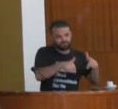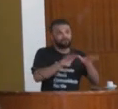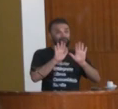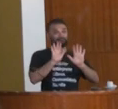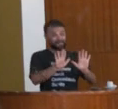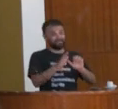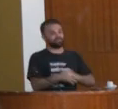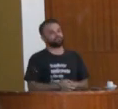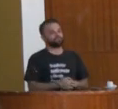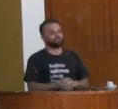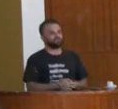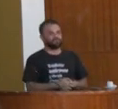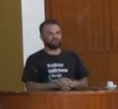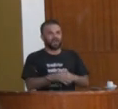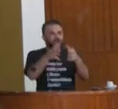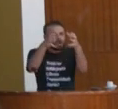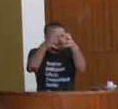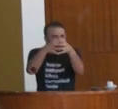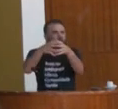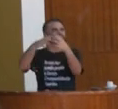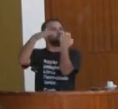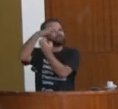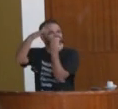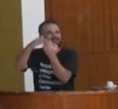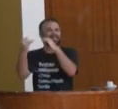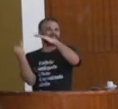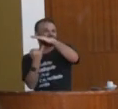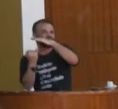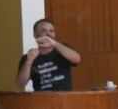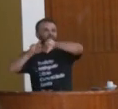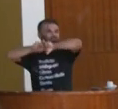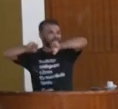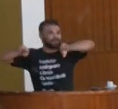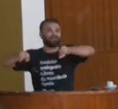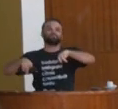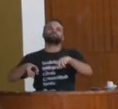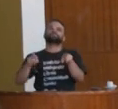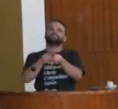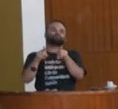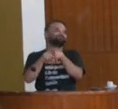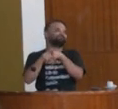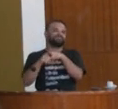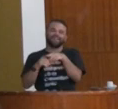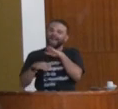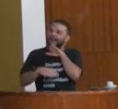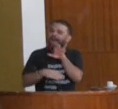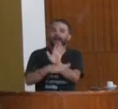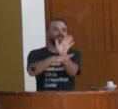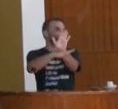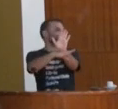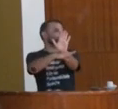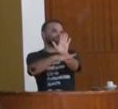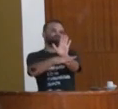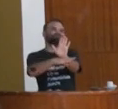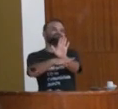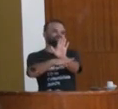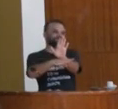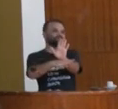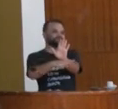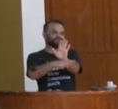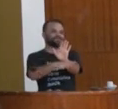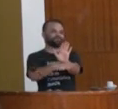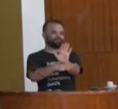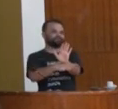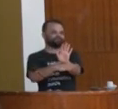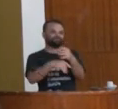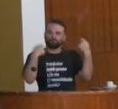entidades atendem uma grande parcela da população que o poder público não alcança. Então, tudo que a gente fizer para essas entidades